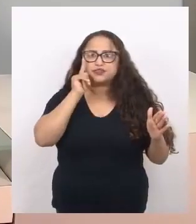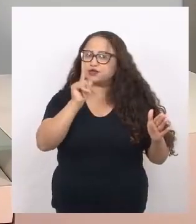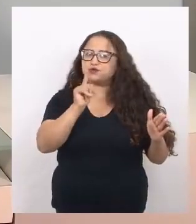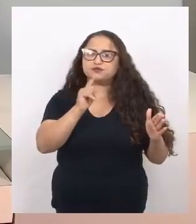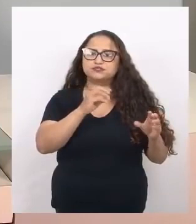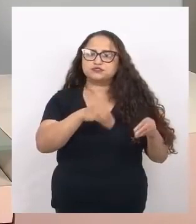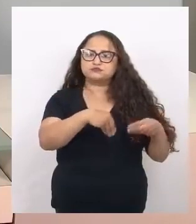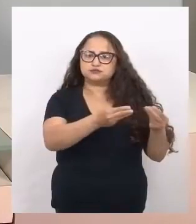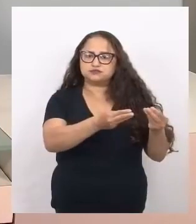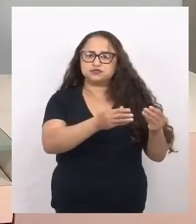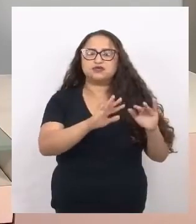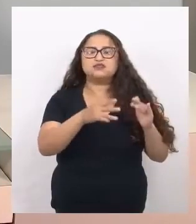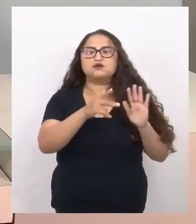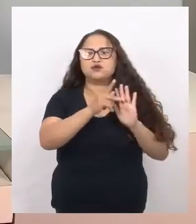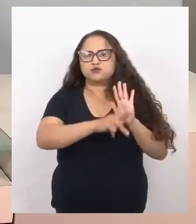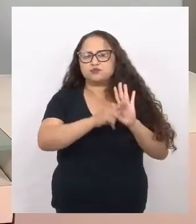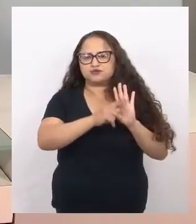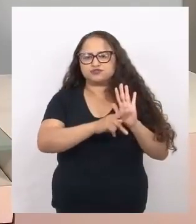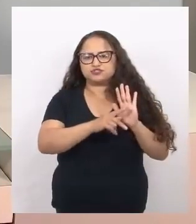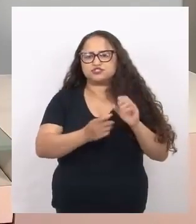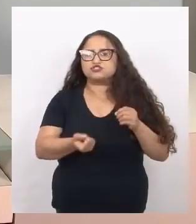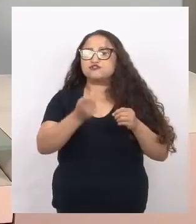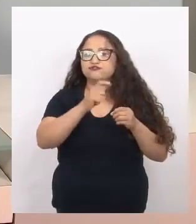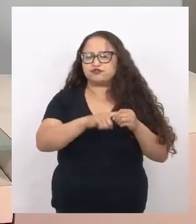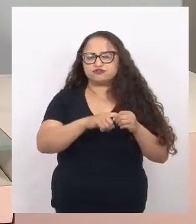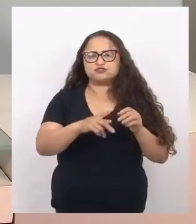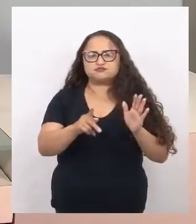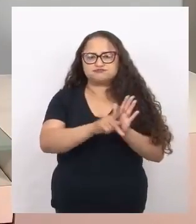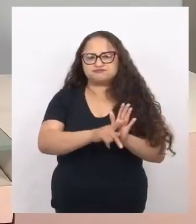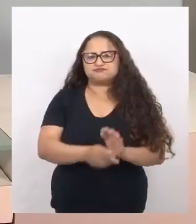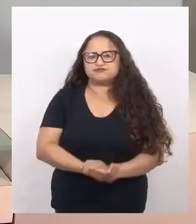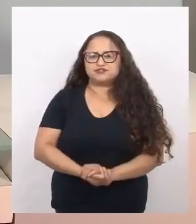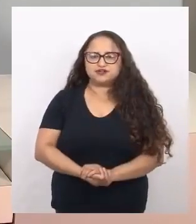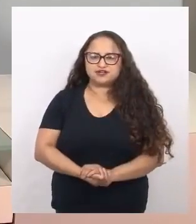aí ele vai perder o projeto, esse projeto volta para o saldo.